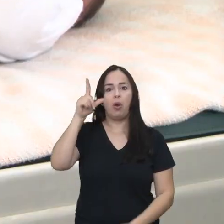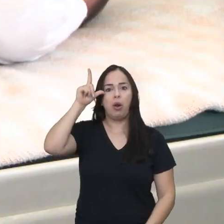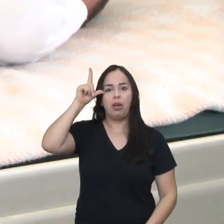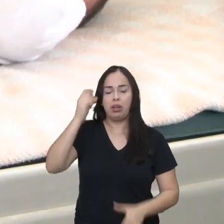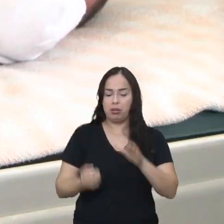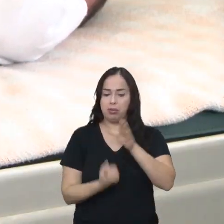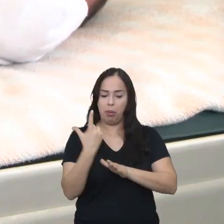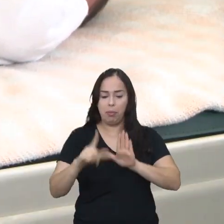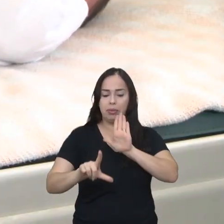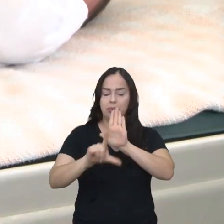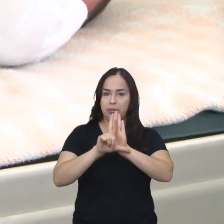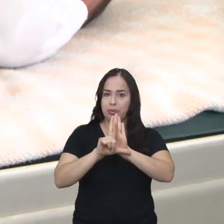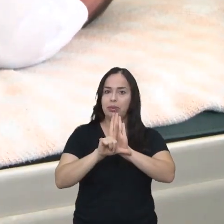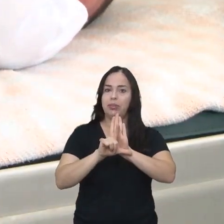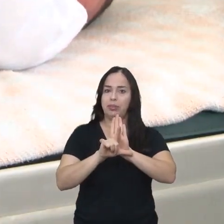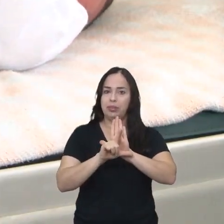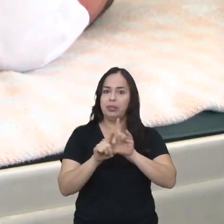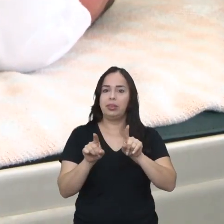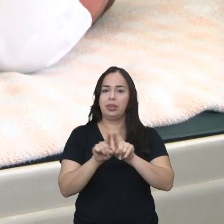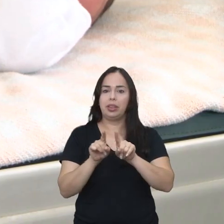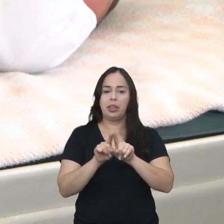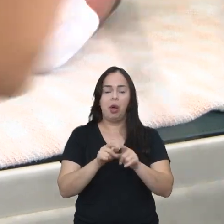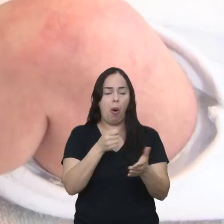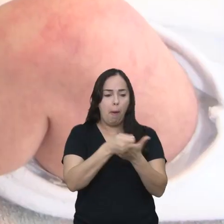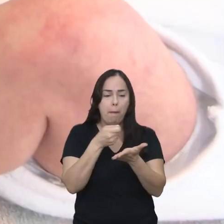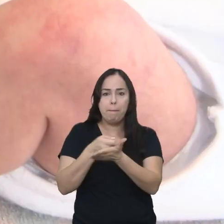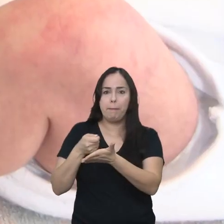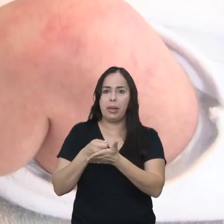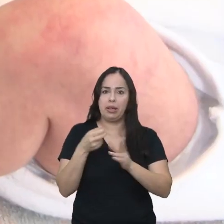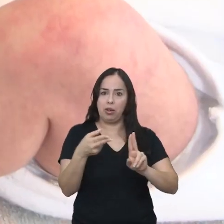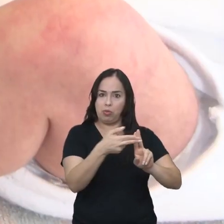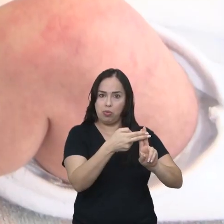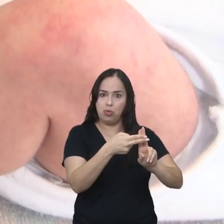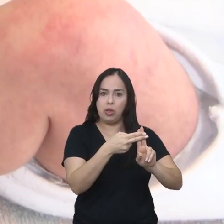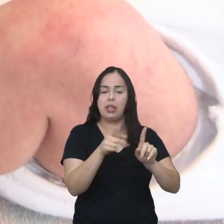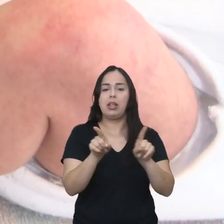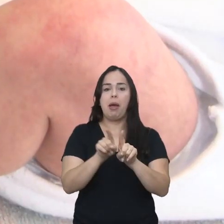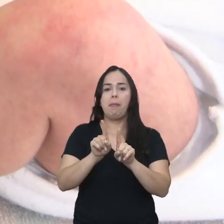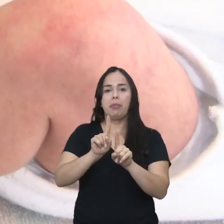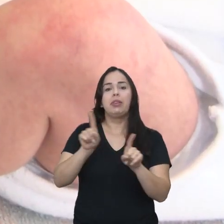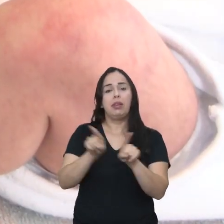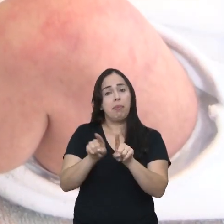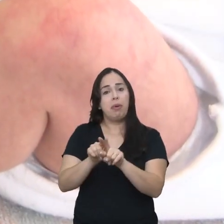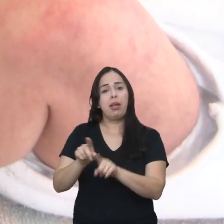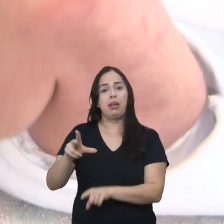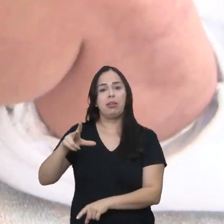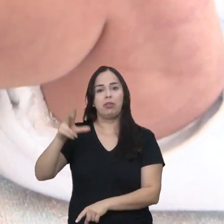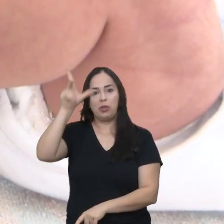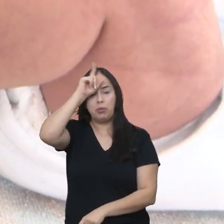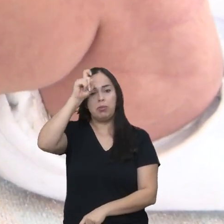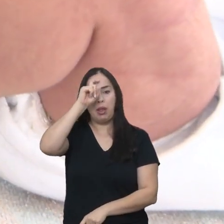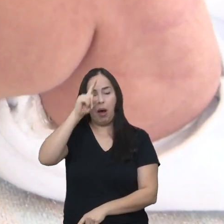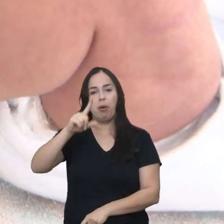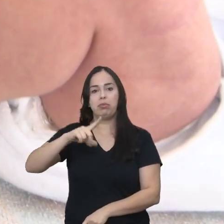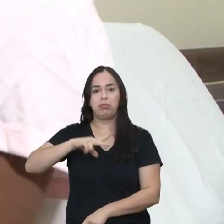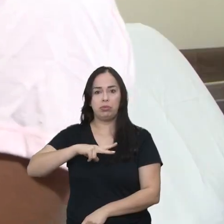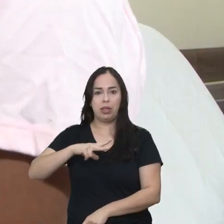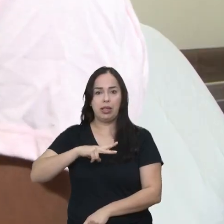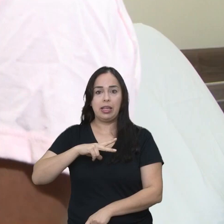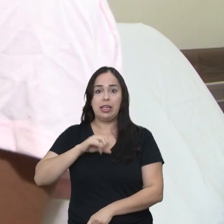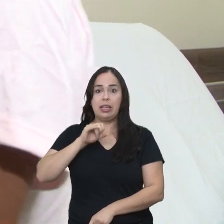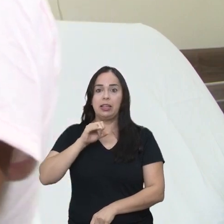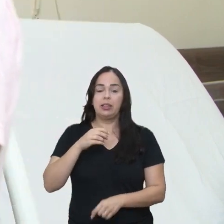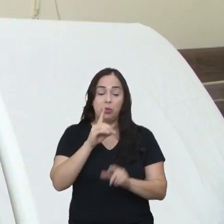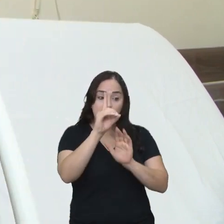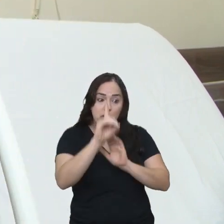o assunto chegaram até o vereador ali no Bispo que criou um projeto de lei que obriga as unidades de saúde da rede pública e privada